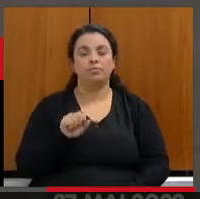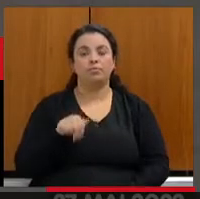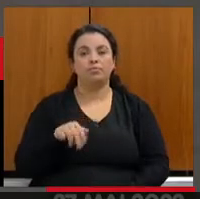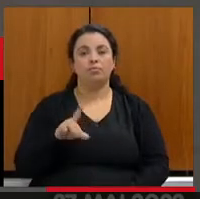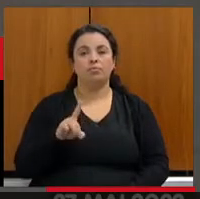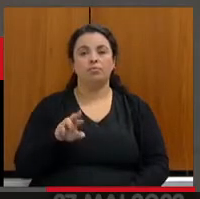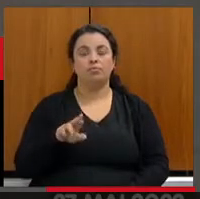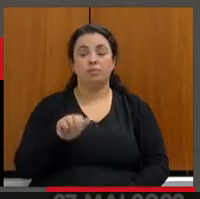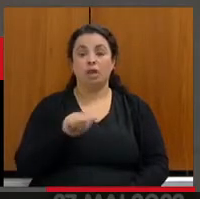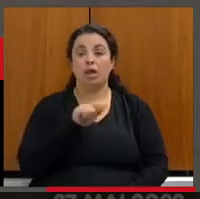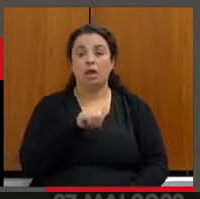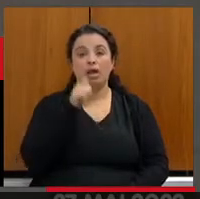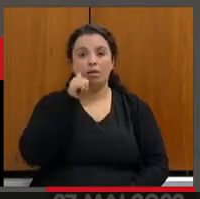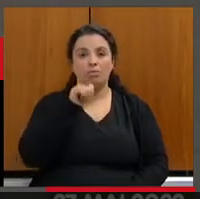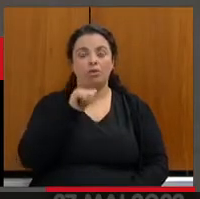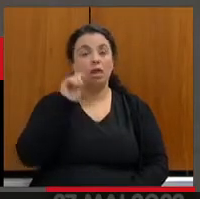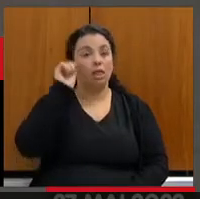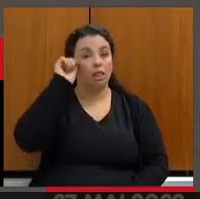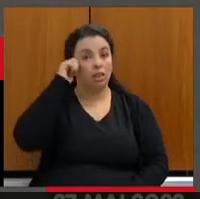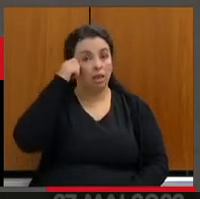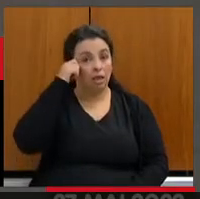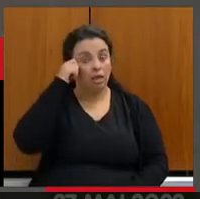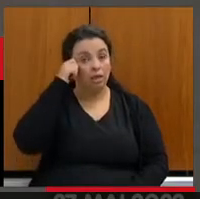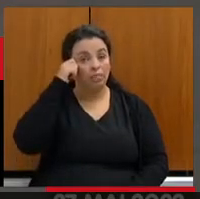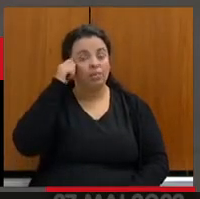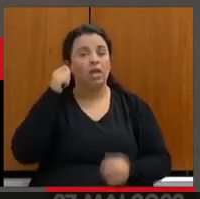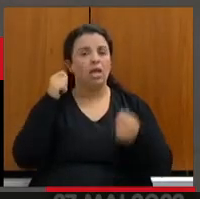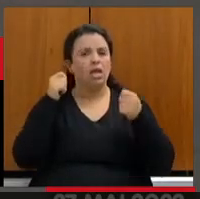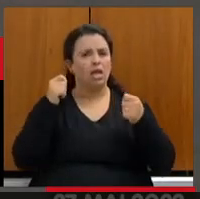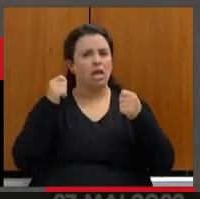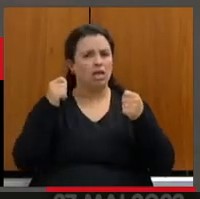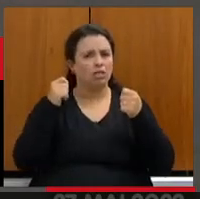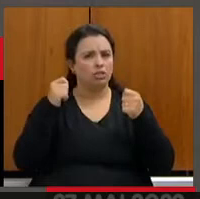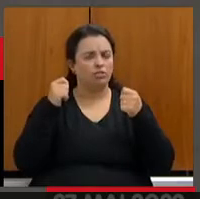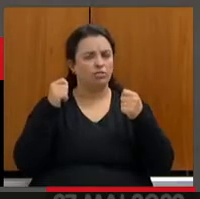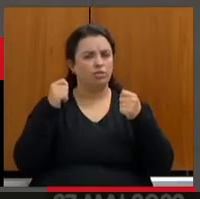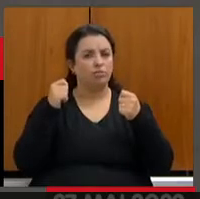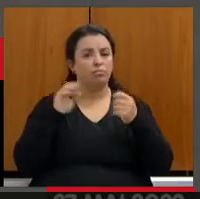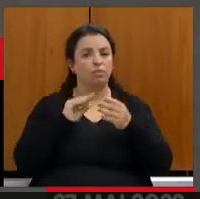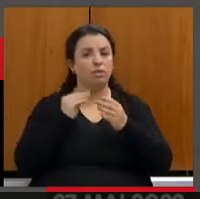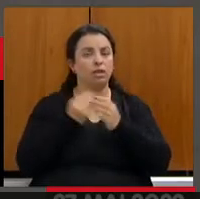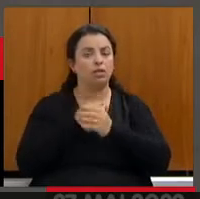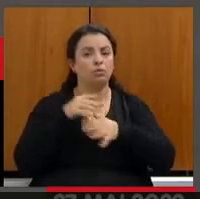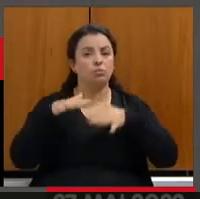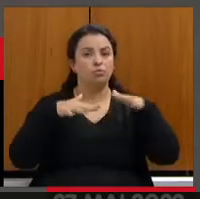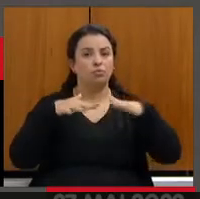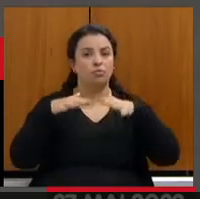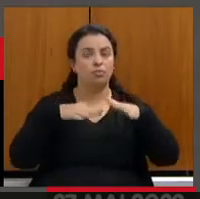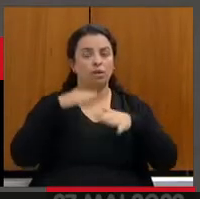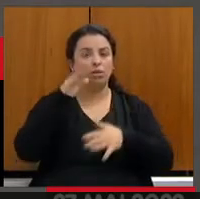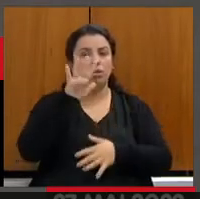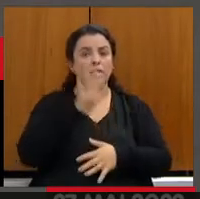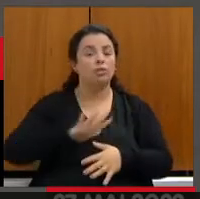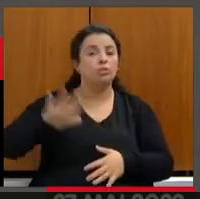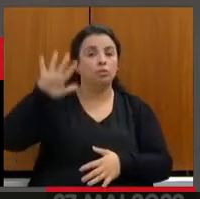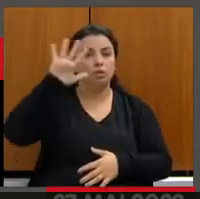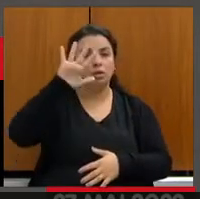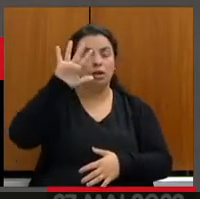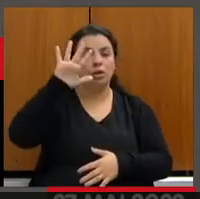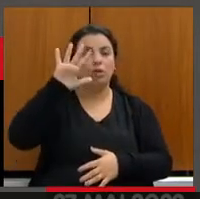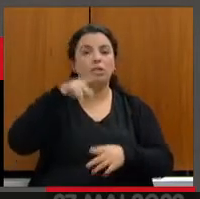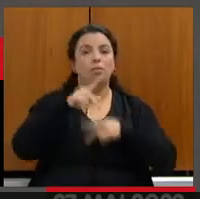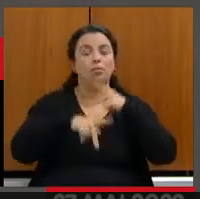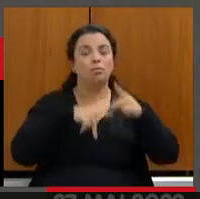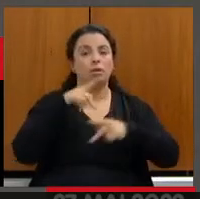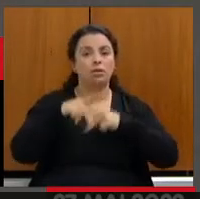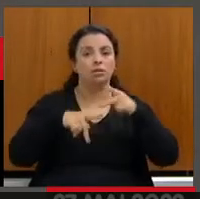mulher negra e ativista integrante do movimento Nacional da população em situação de rua